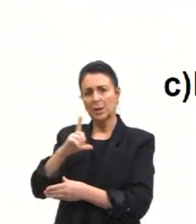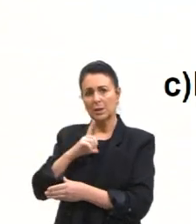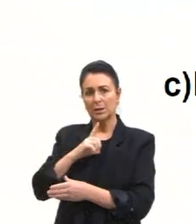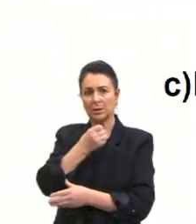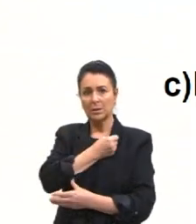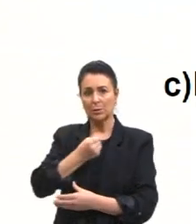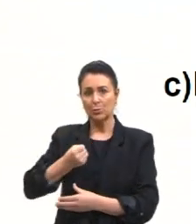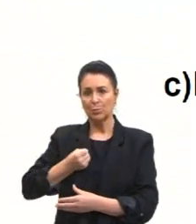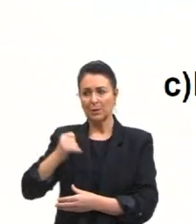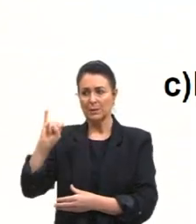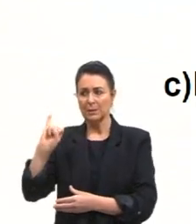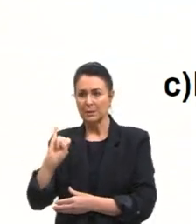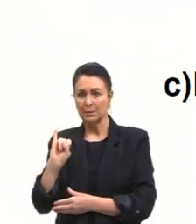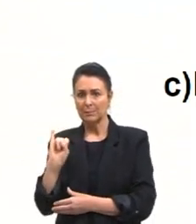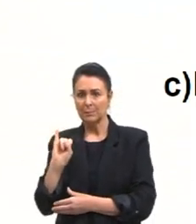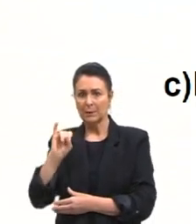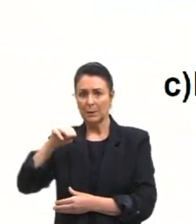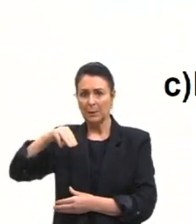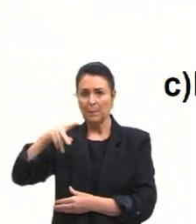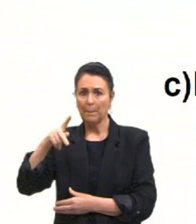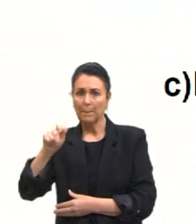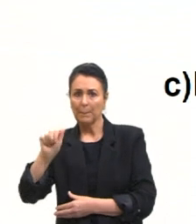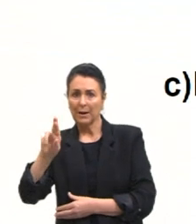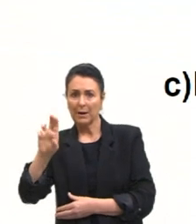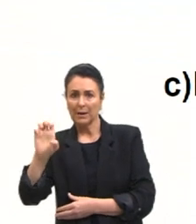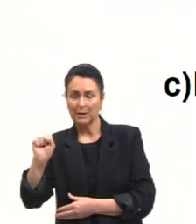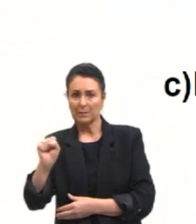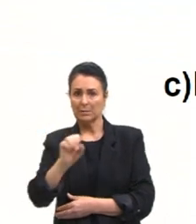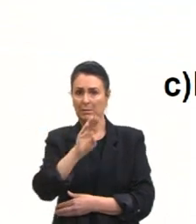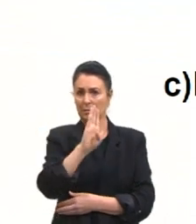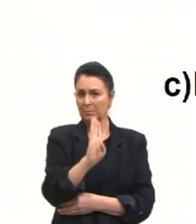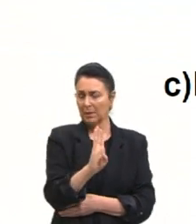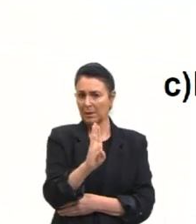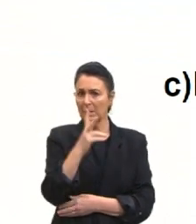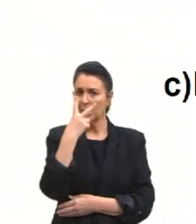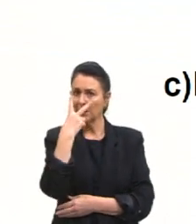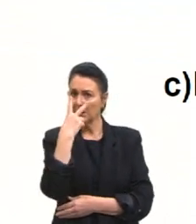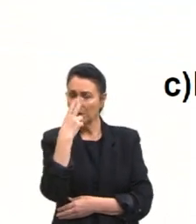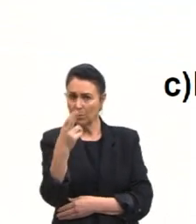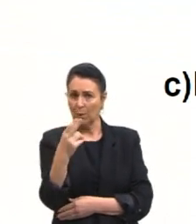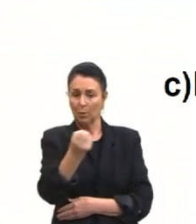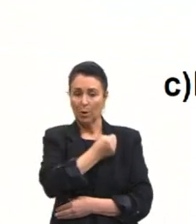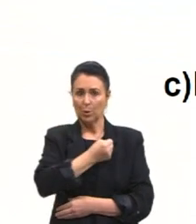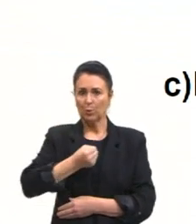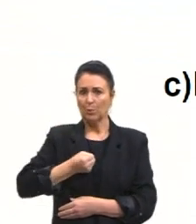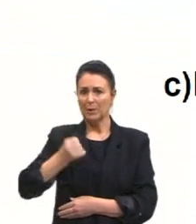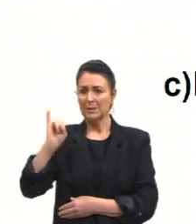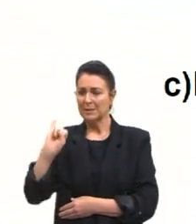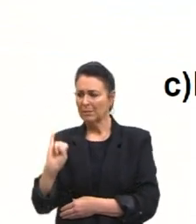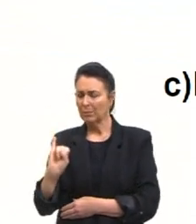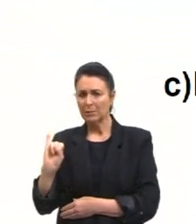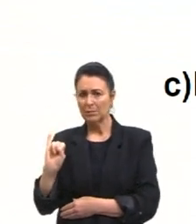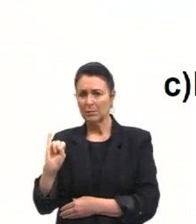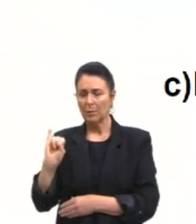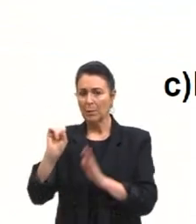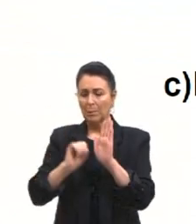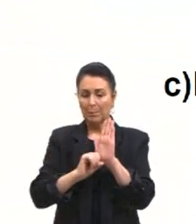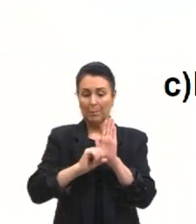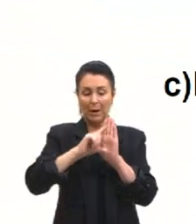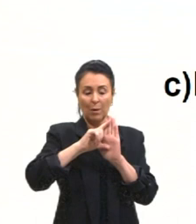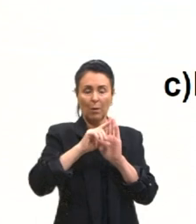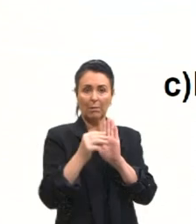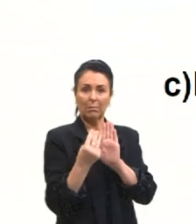números ímpares. Então, B igual, abre chaves, números ímpares maiores do que